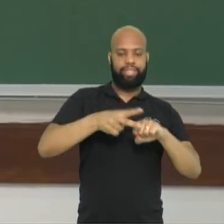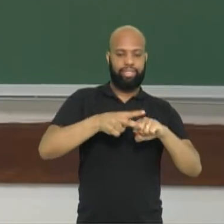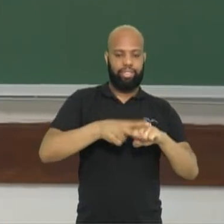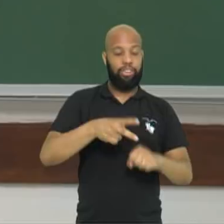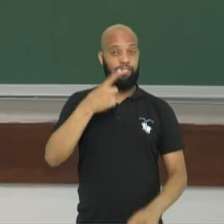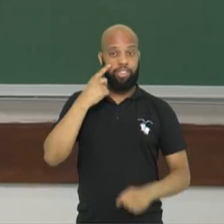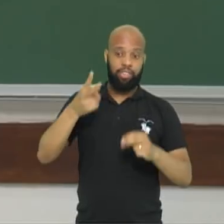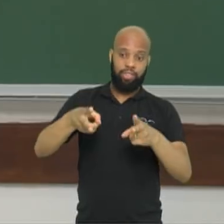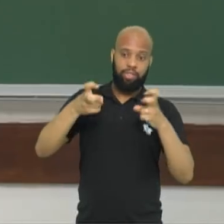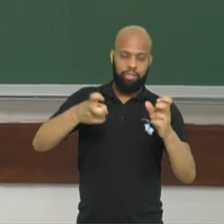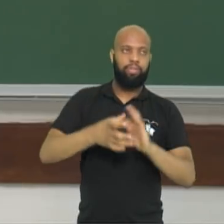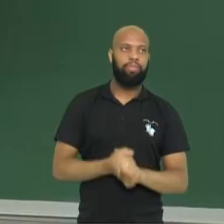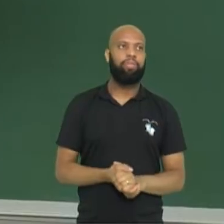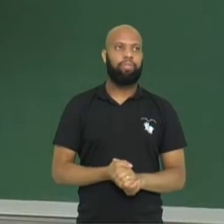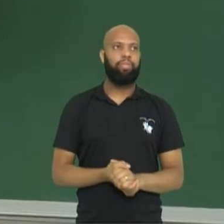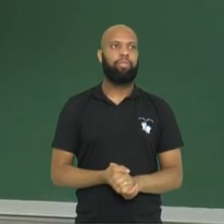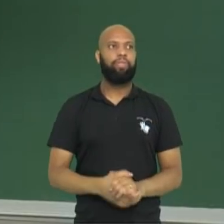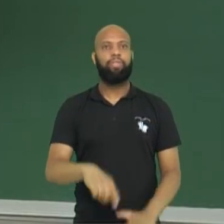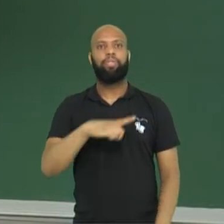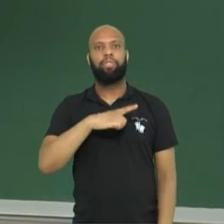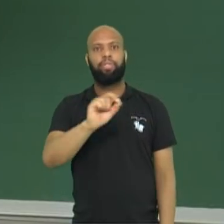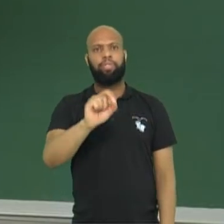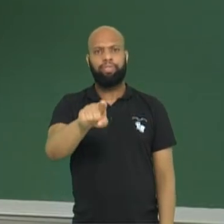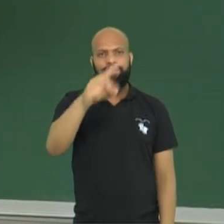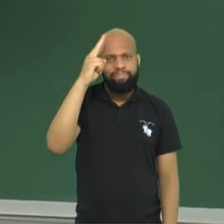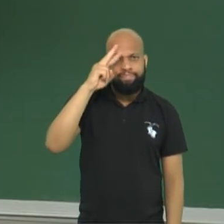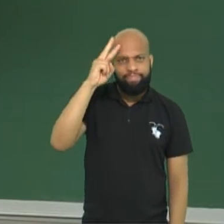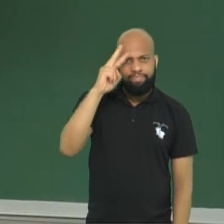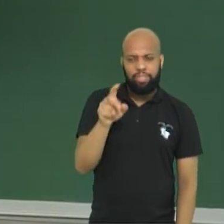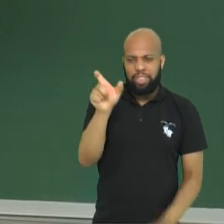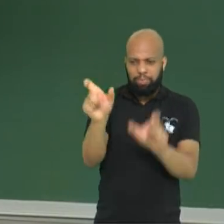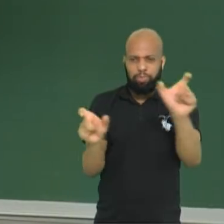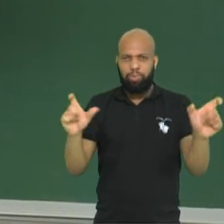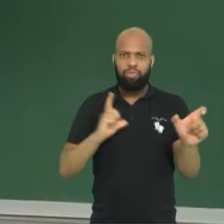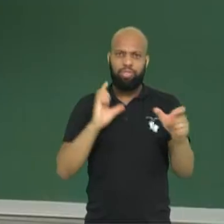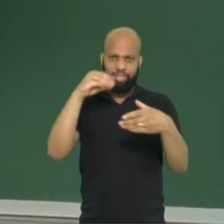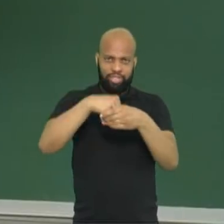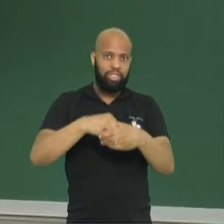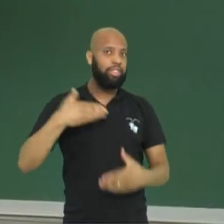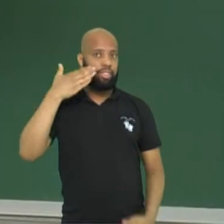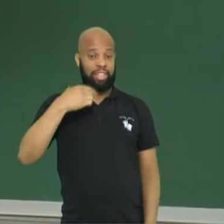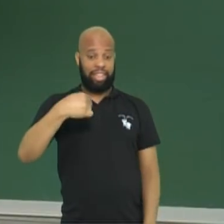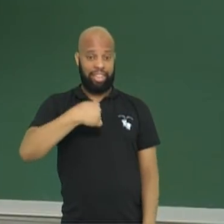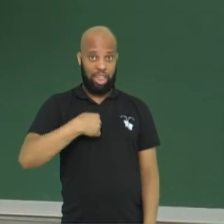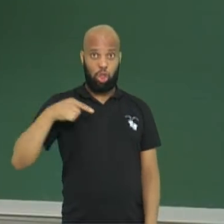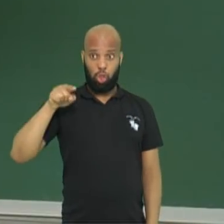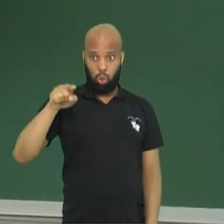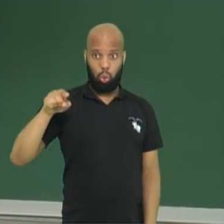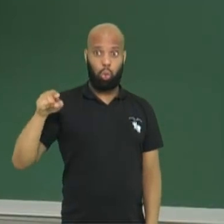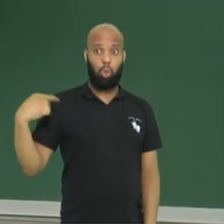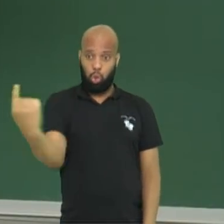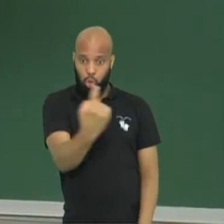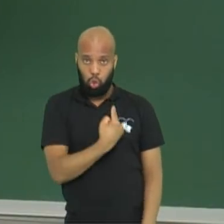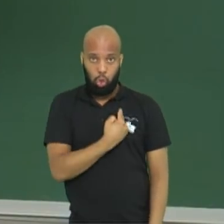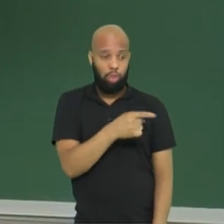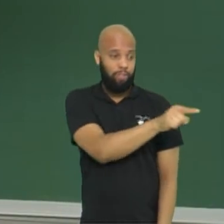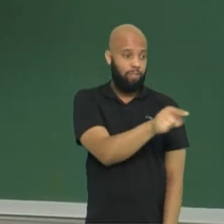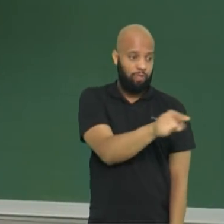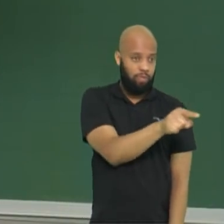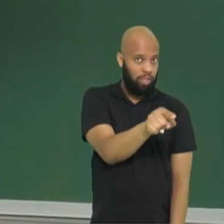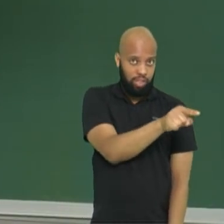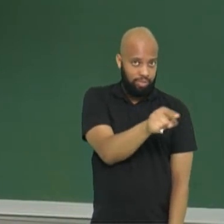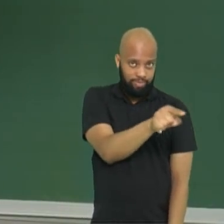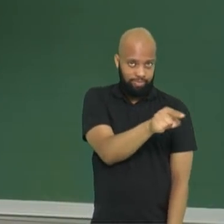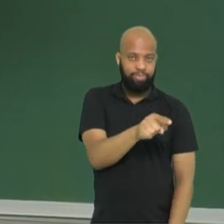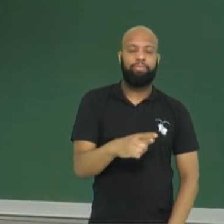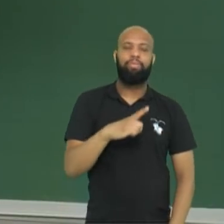verbos. Observe aqui. Então nós temos, lembram das pessoas do discurso? Eu, tu, ele, nós, vós, eles, né?